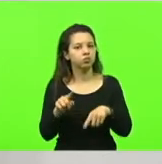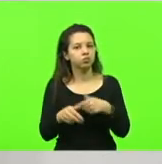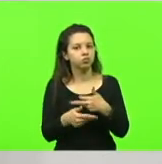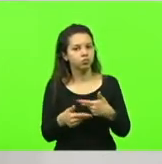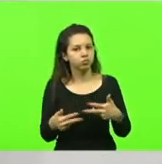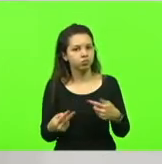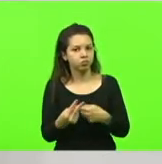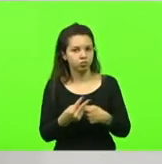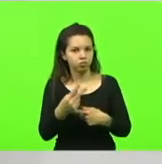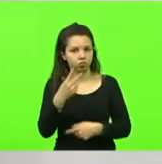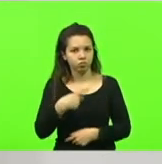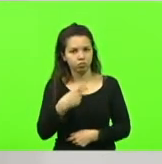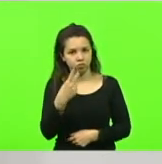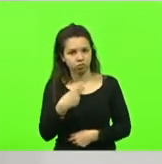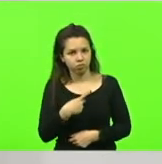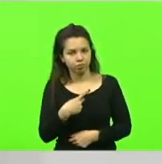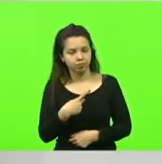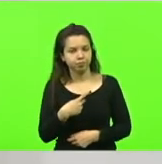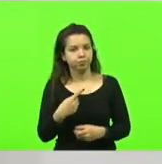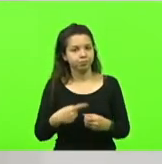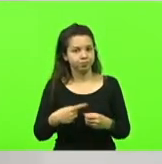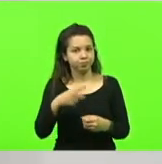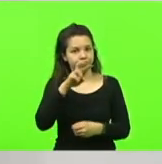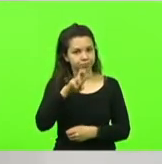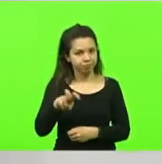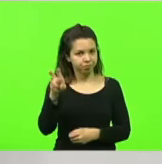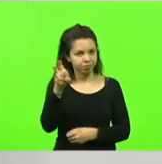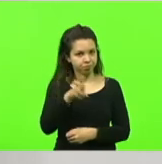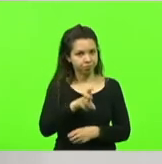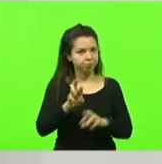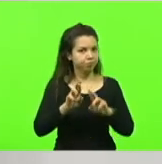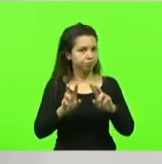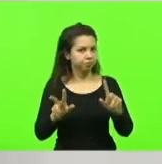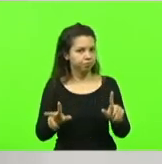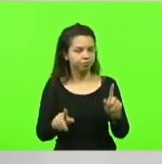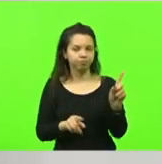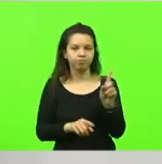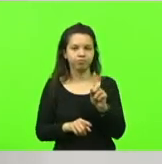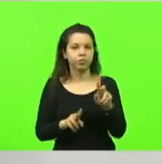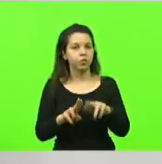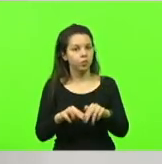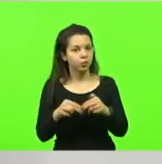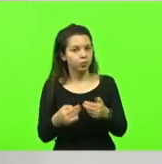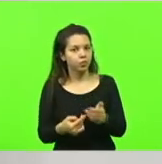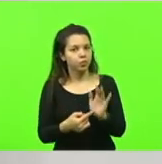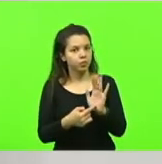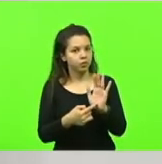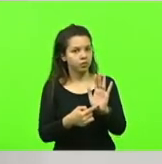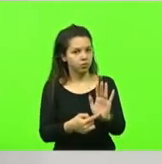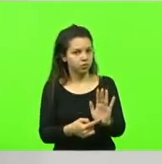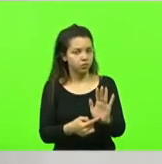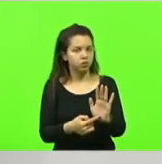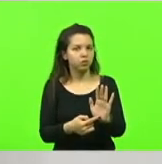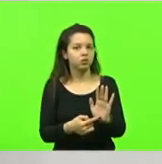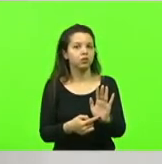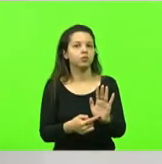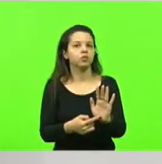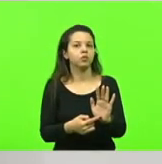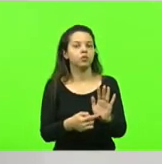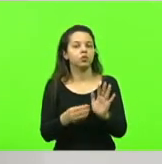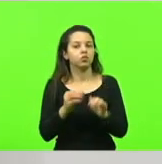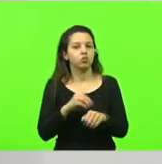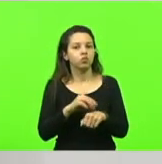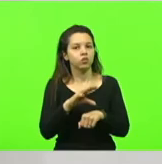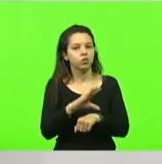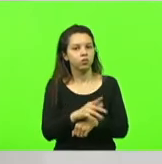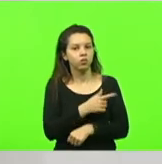Xanxerê, a situação não é diferente e, por isso, apresentamos uma indicação sugerindo ao governador a reestruturação